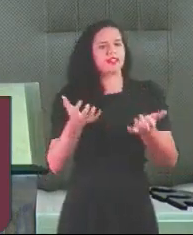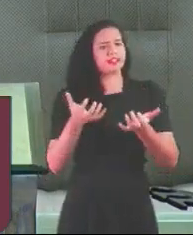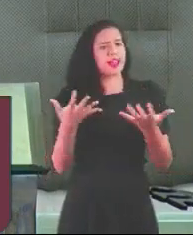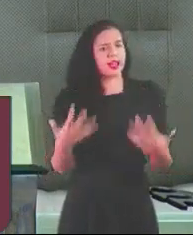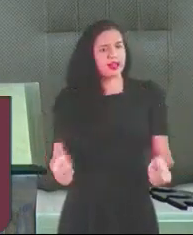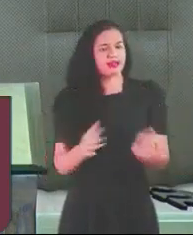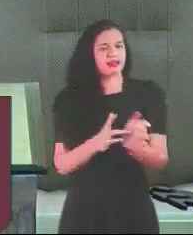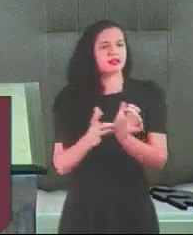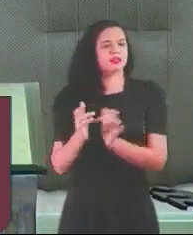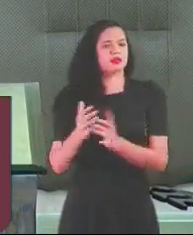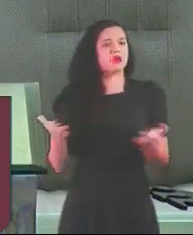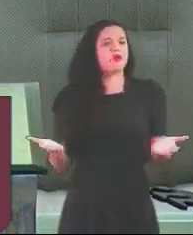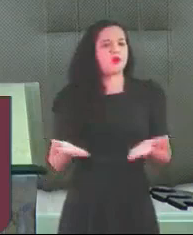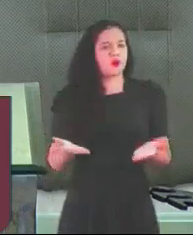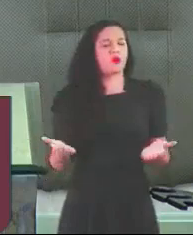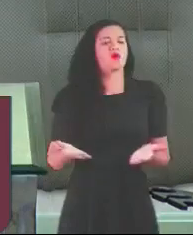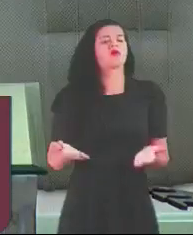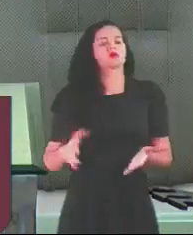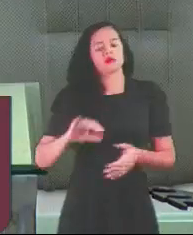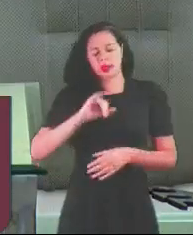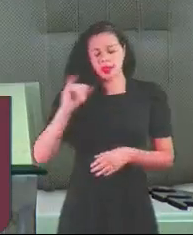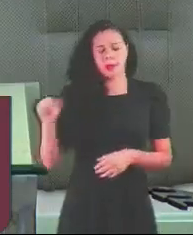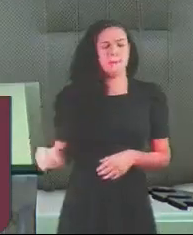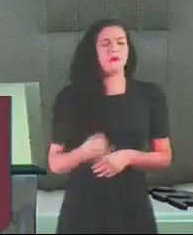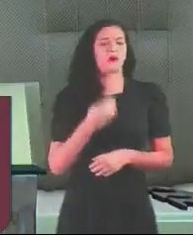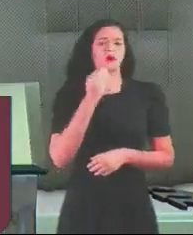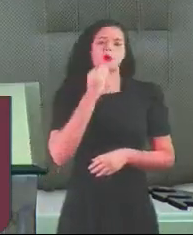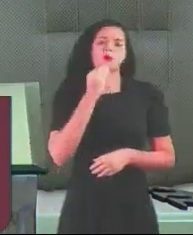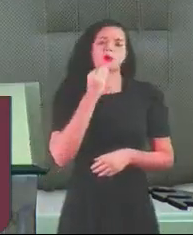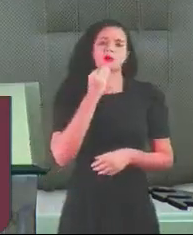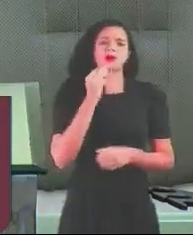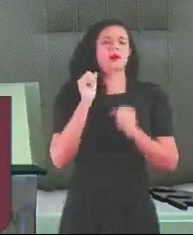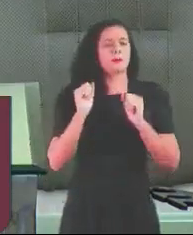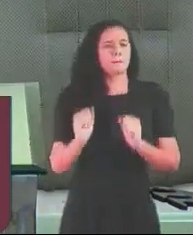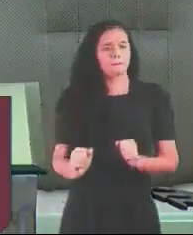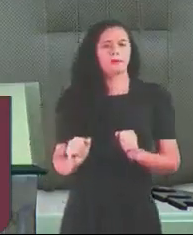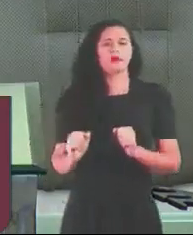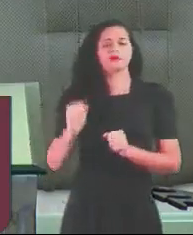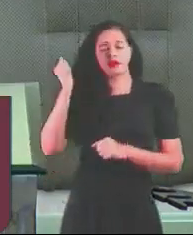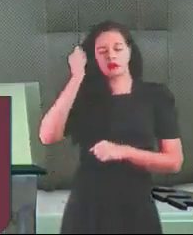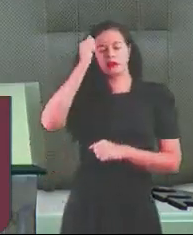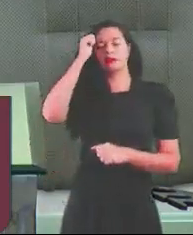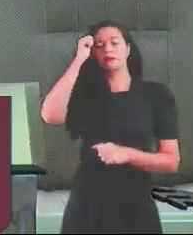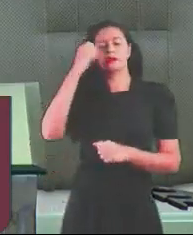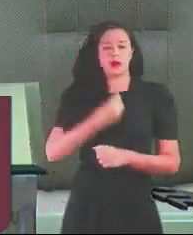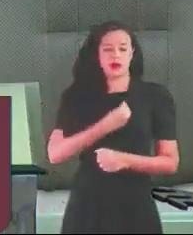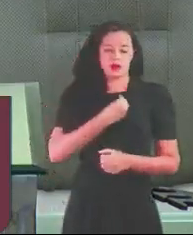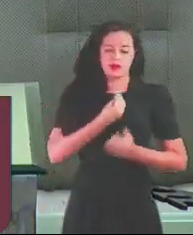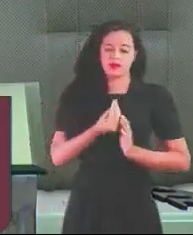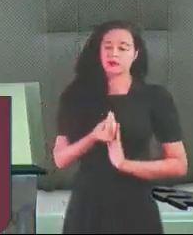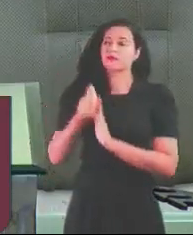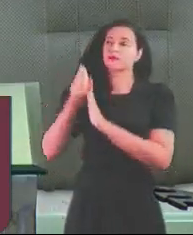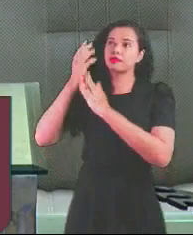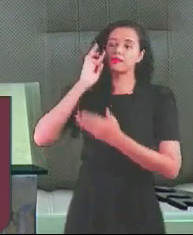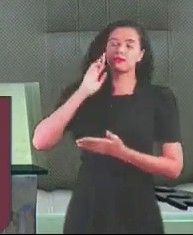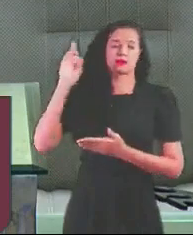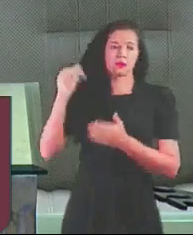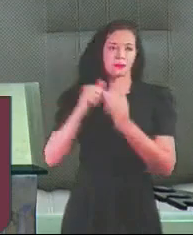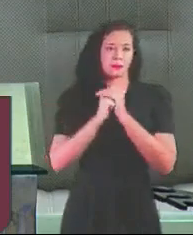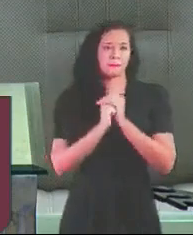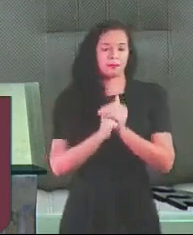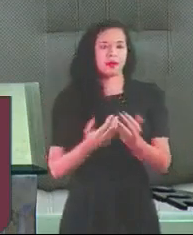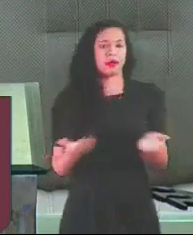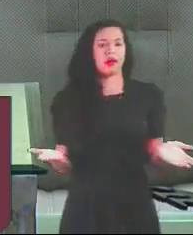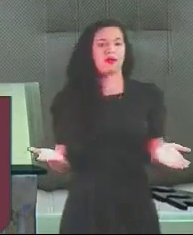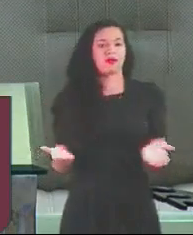vida para Cristo nesta noite, você aproveita para que você possa render e entregar a sua preciosa vida na presença do Senhor. Amém? Vamos ouvir as